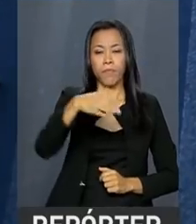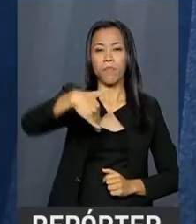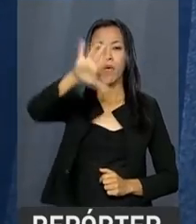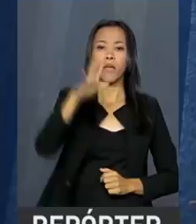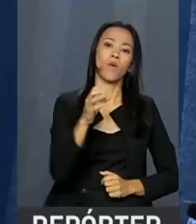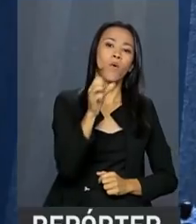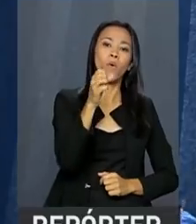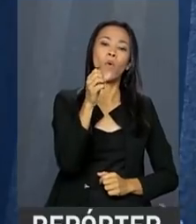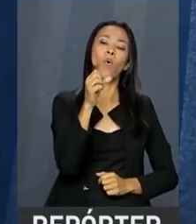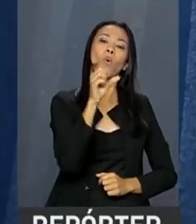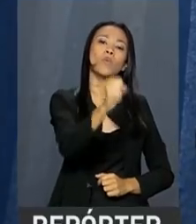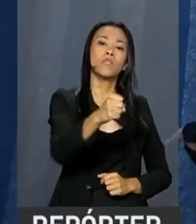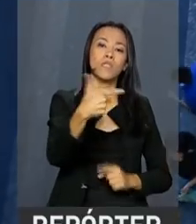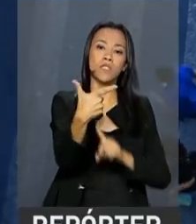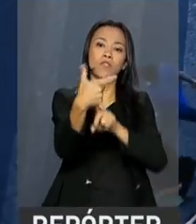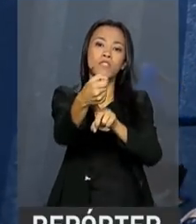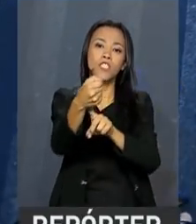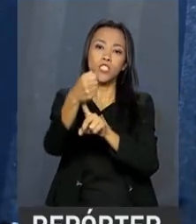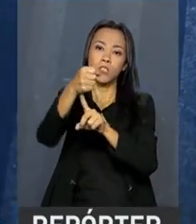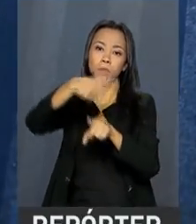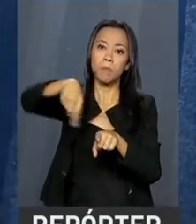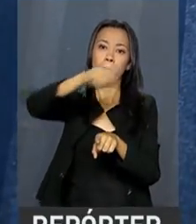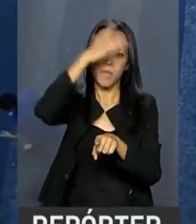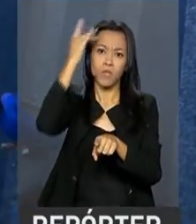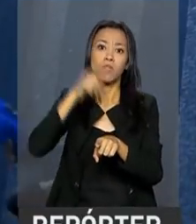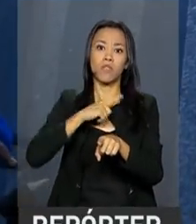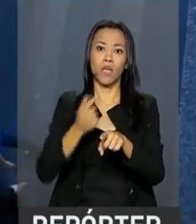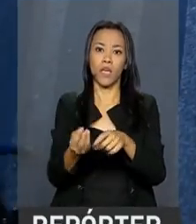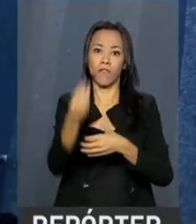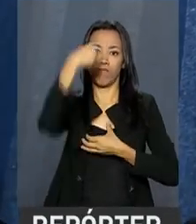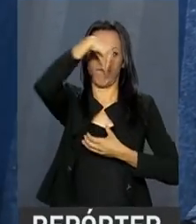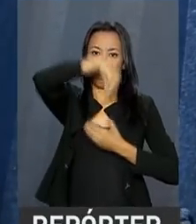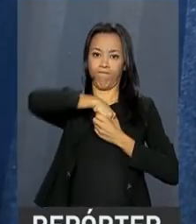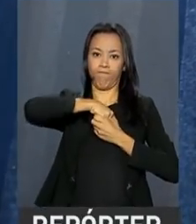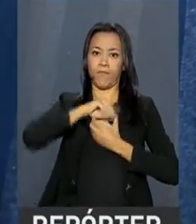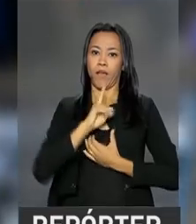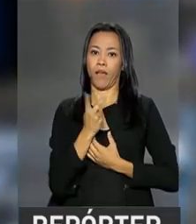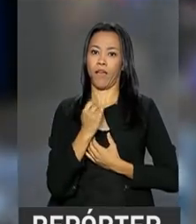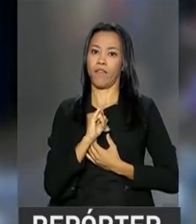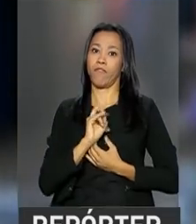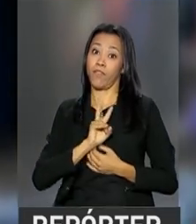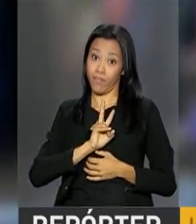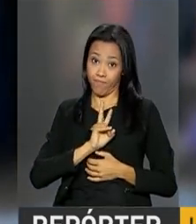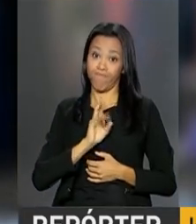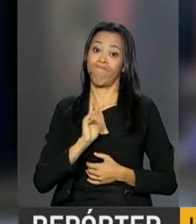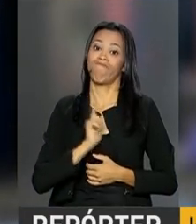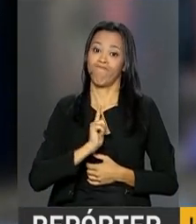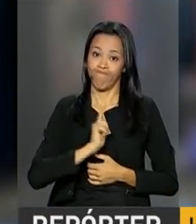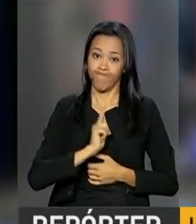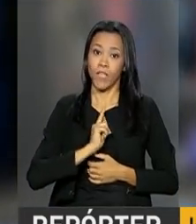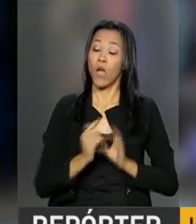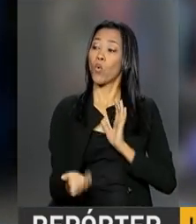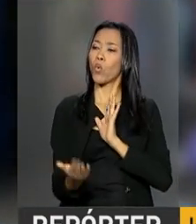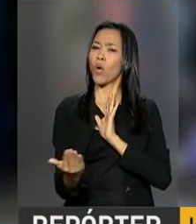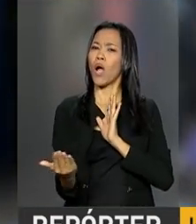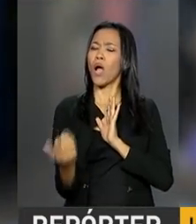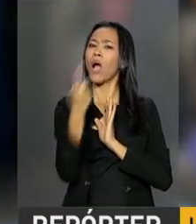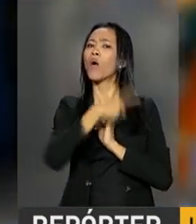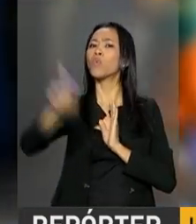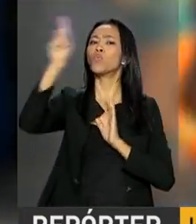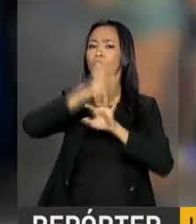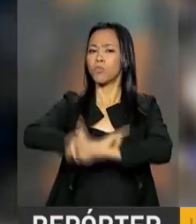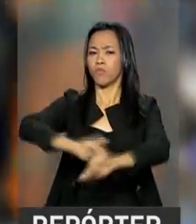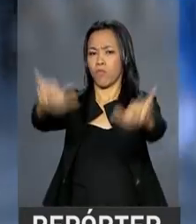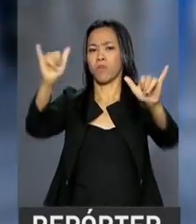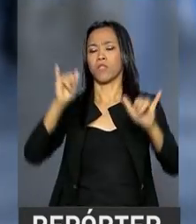de 820 mil pessoas vivem com hiv no país atualmente segundo o último boletim do ministério da